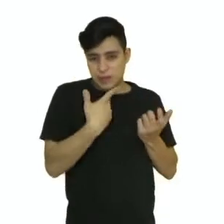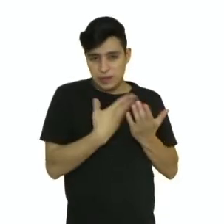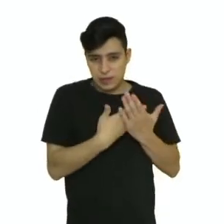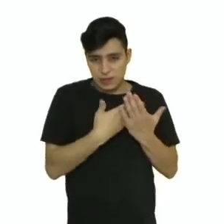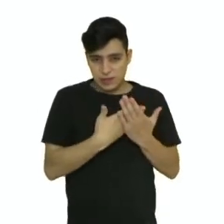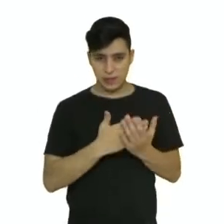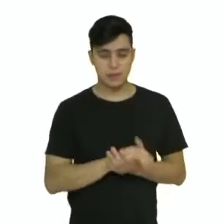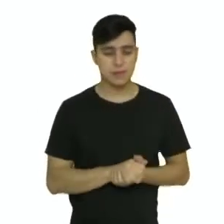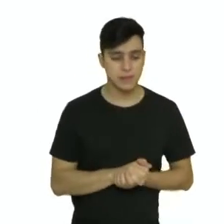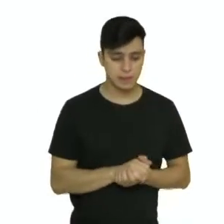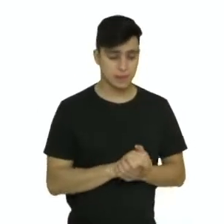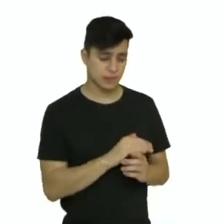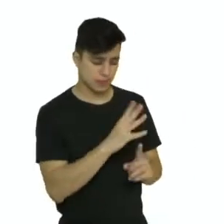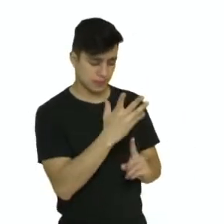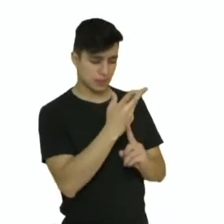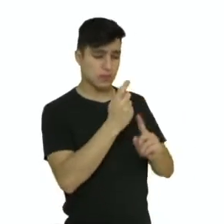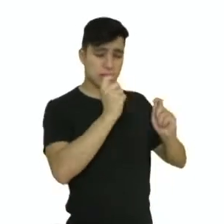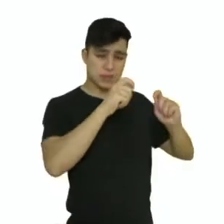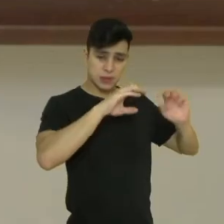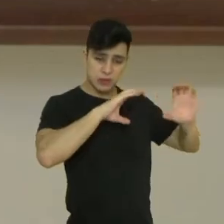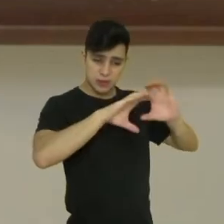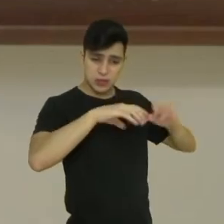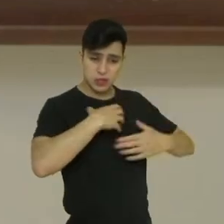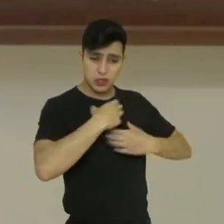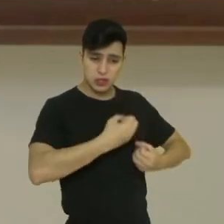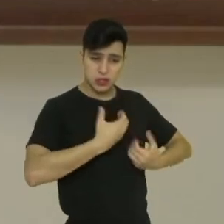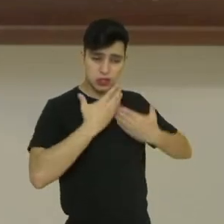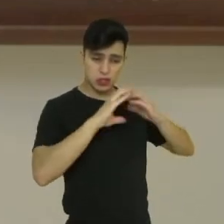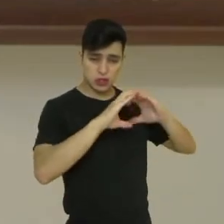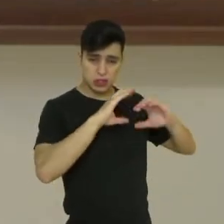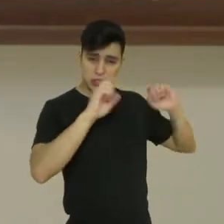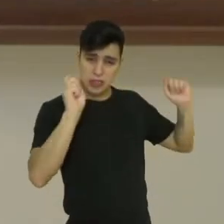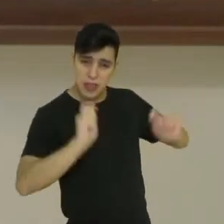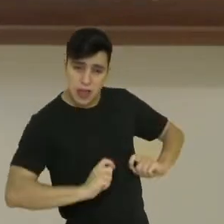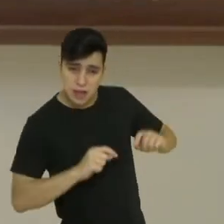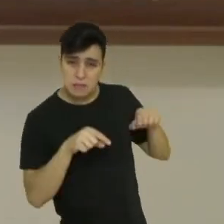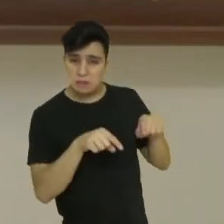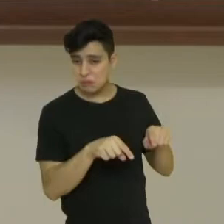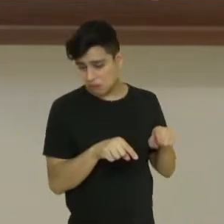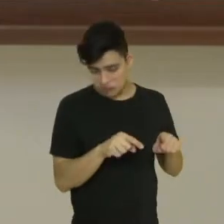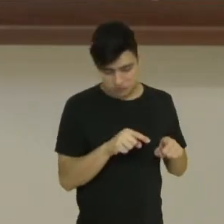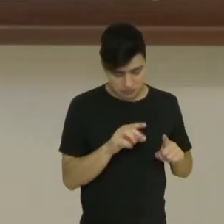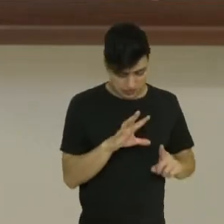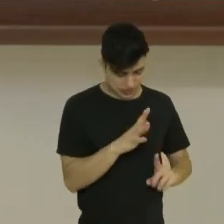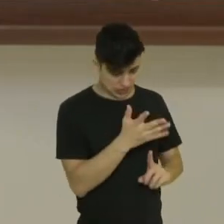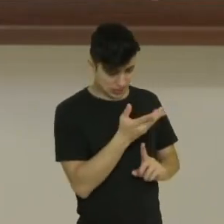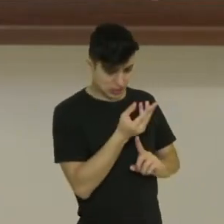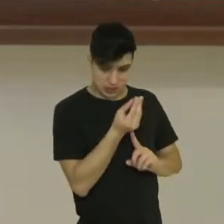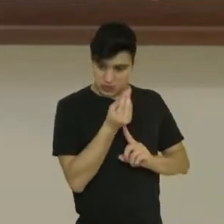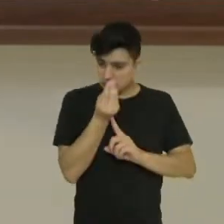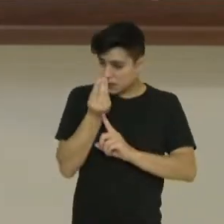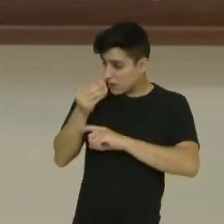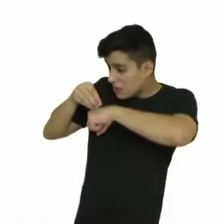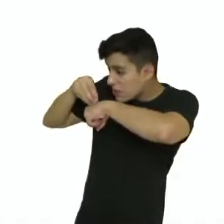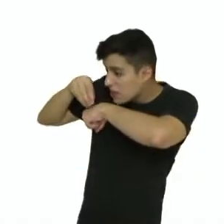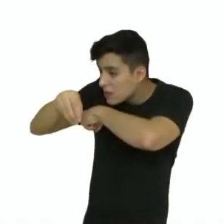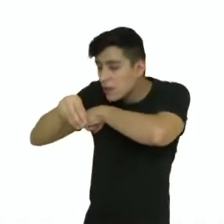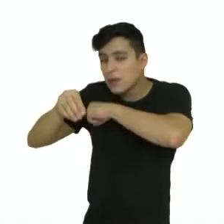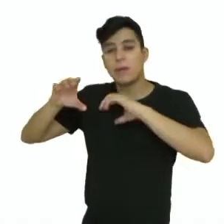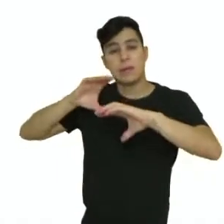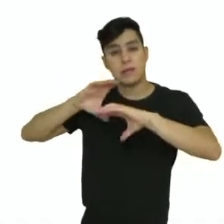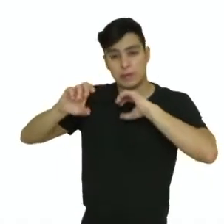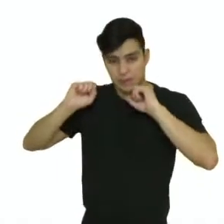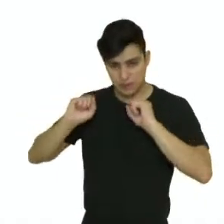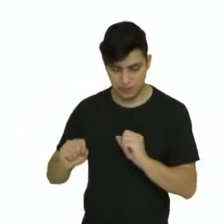Então, a arte pode ser um meio de comunicação? O que vocês acham? Será que a arte ela pode comunicar uma mensagem para alguém? E a arte pode